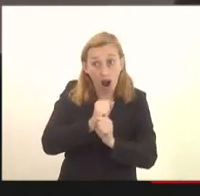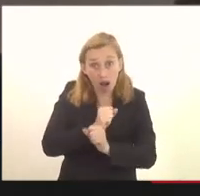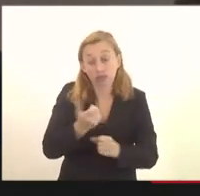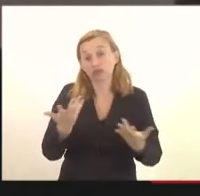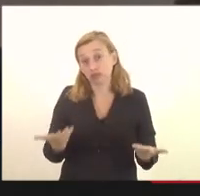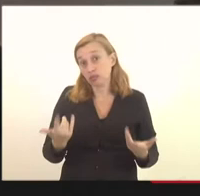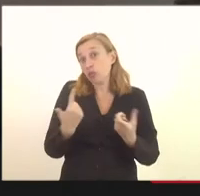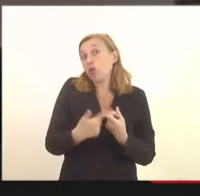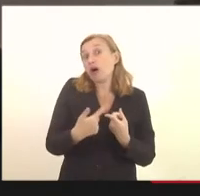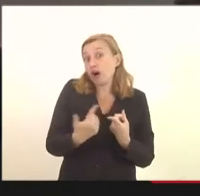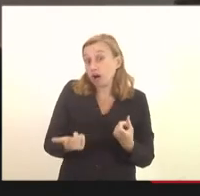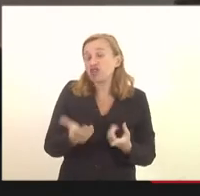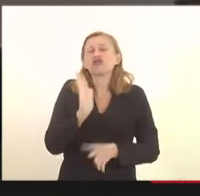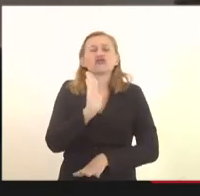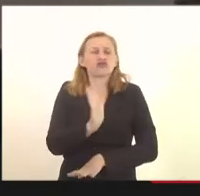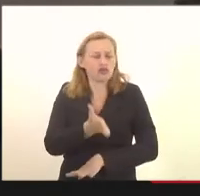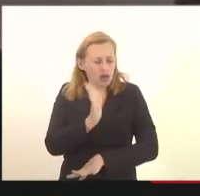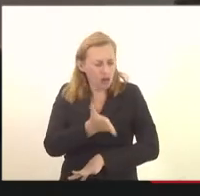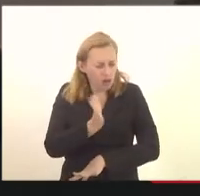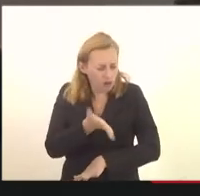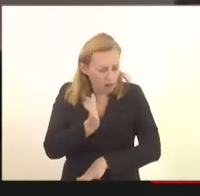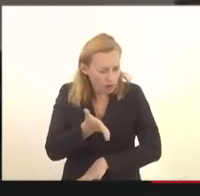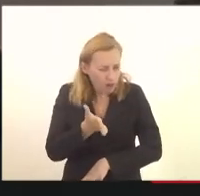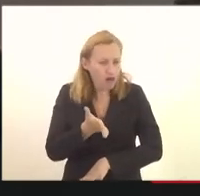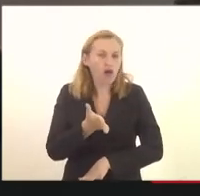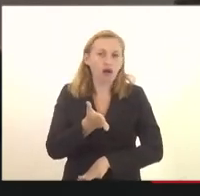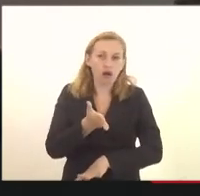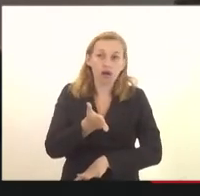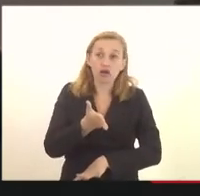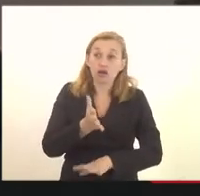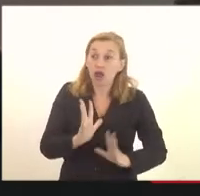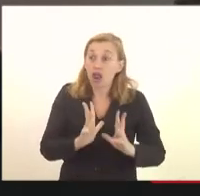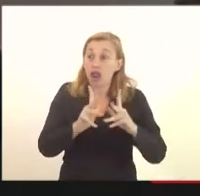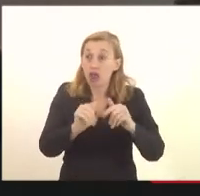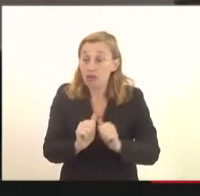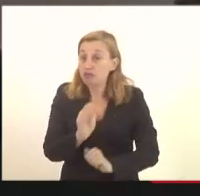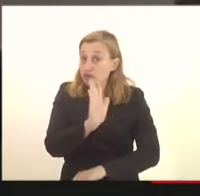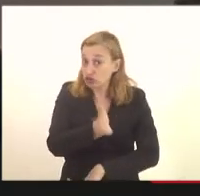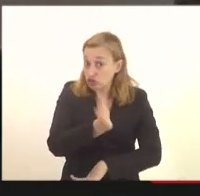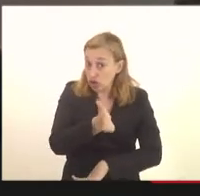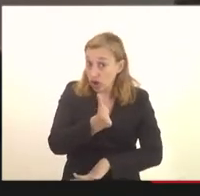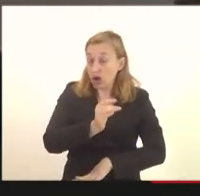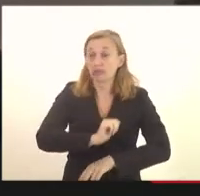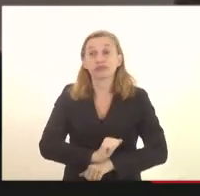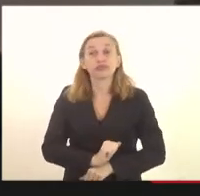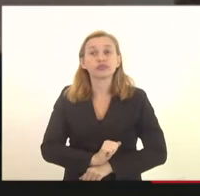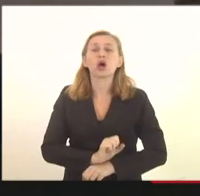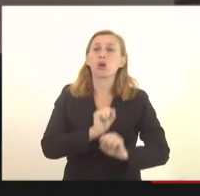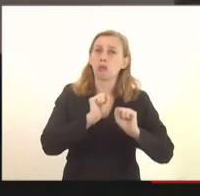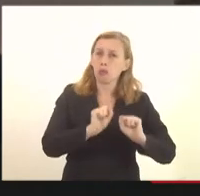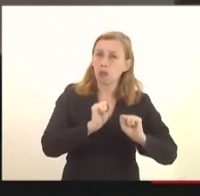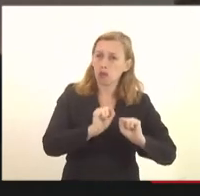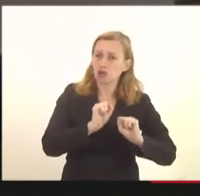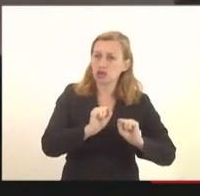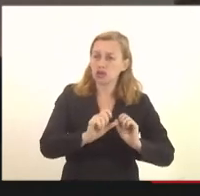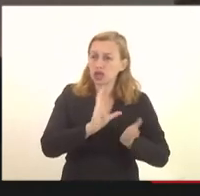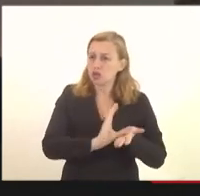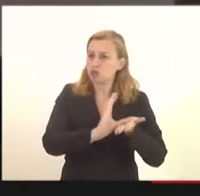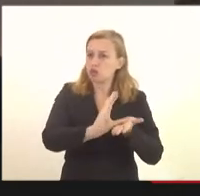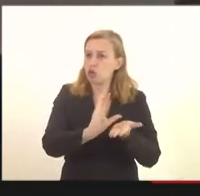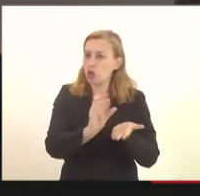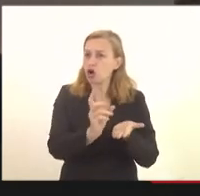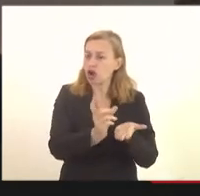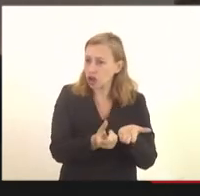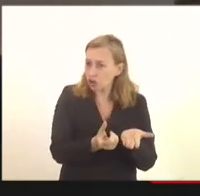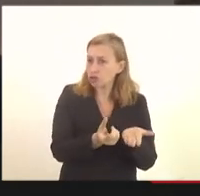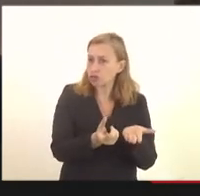porque já é um componente mais limpo e vai poder sustentar essa indústria durante muito tempo aí,